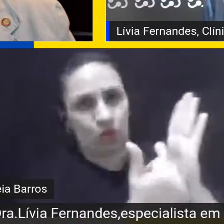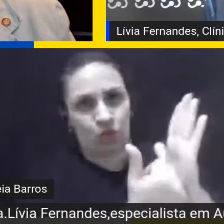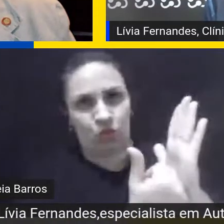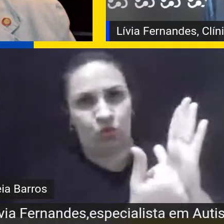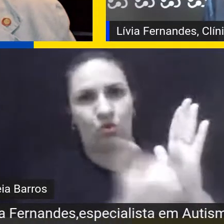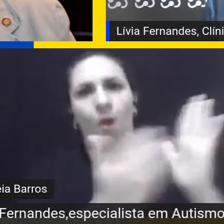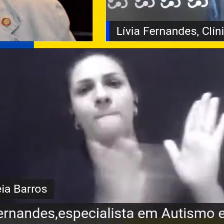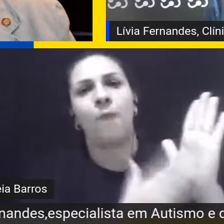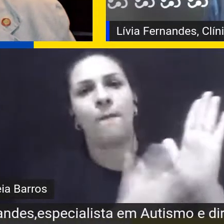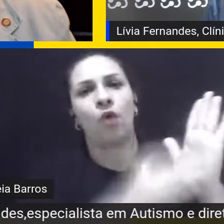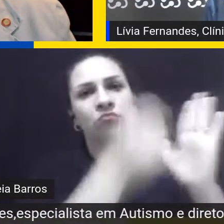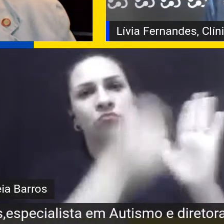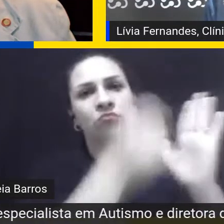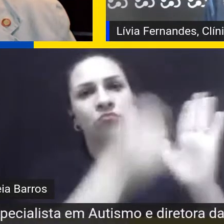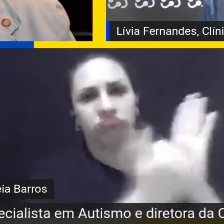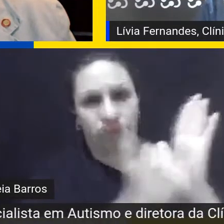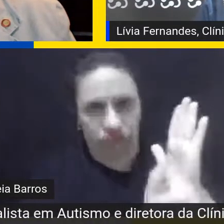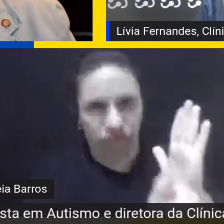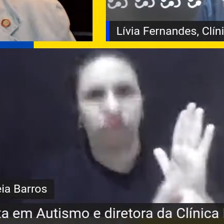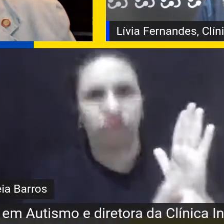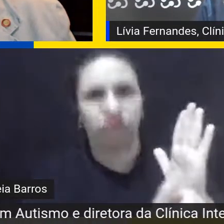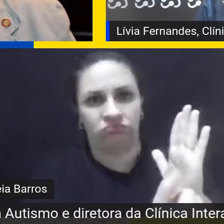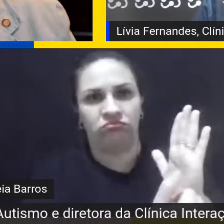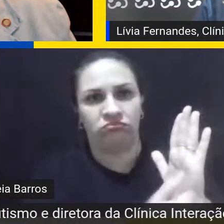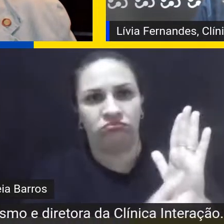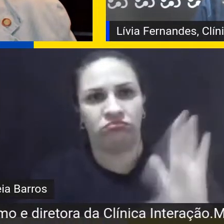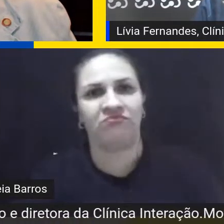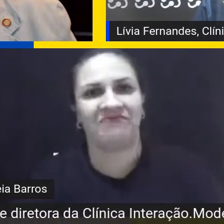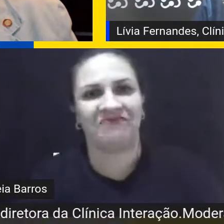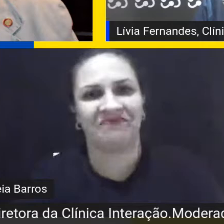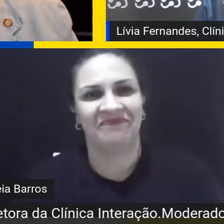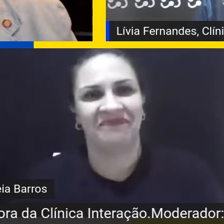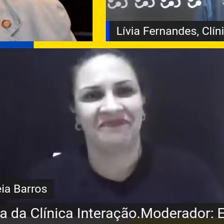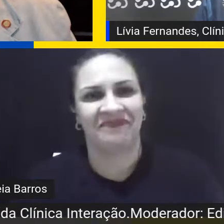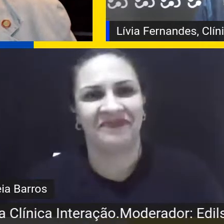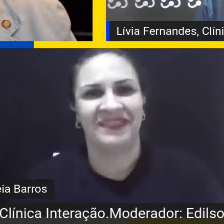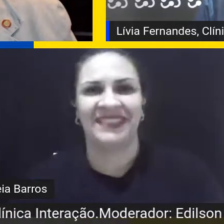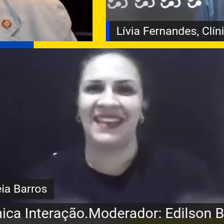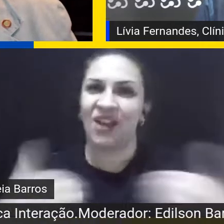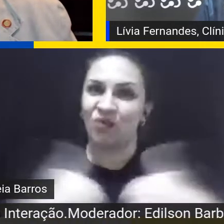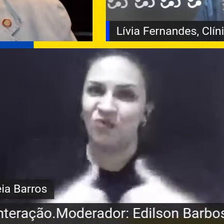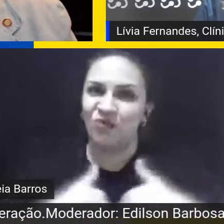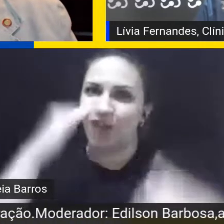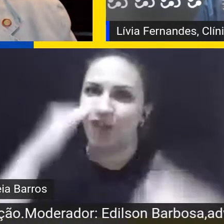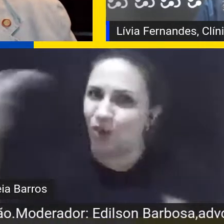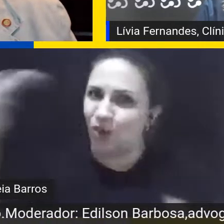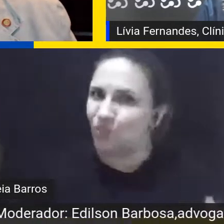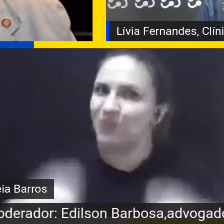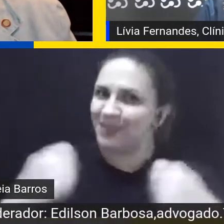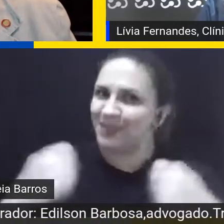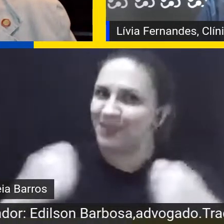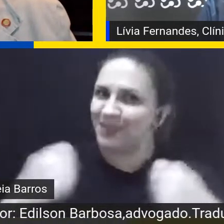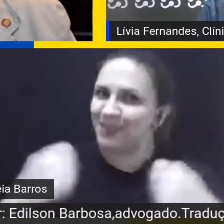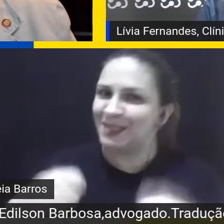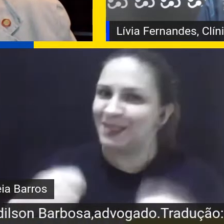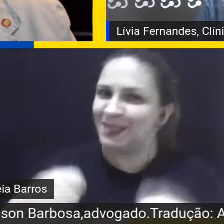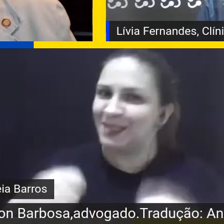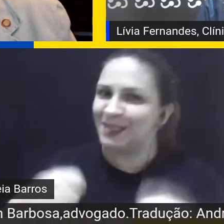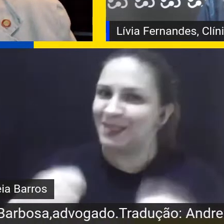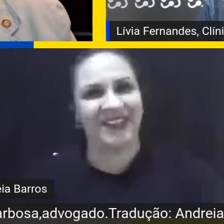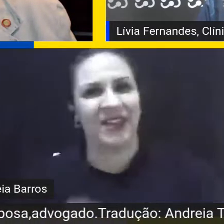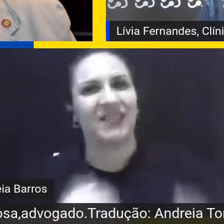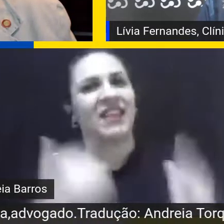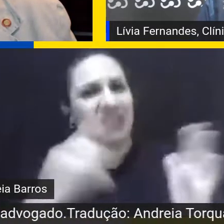um projeto espetacular. Fiquei sabendo desse projeto para autistas adultos, né? Isso, para autistas adultos,